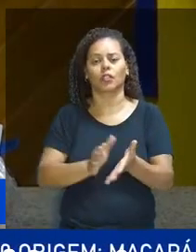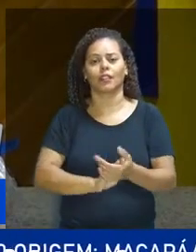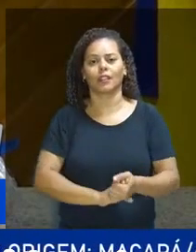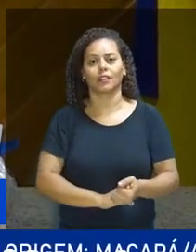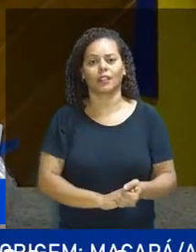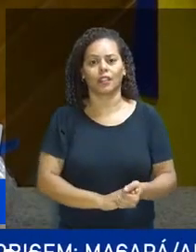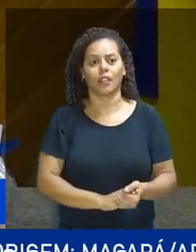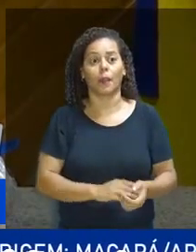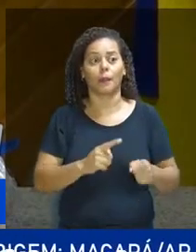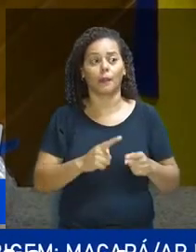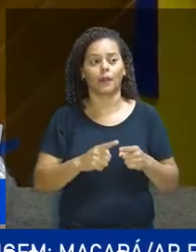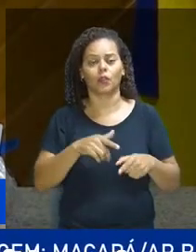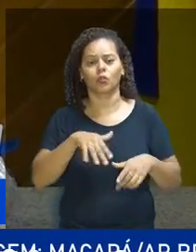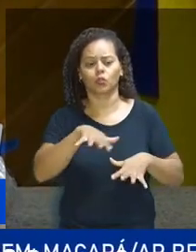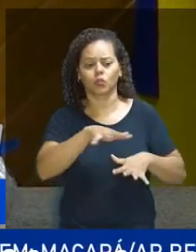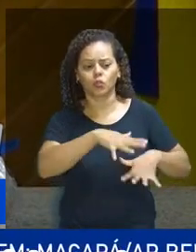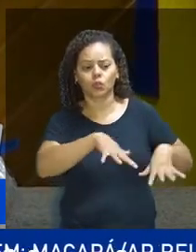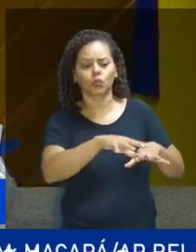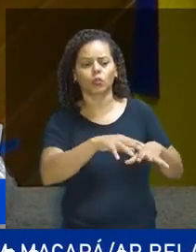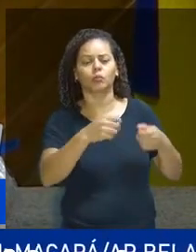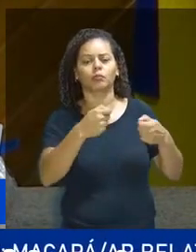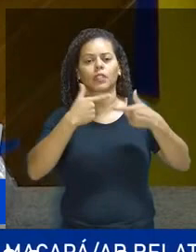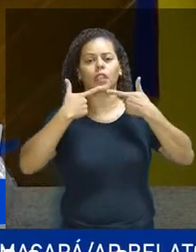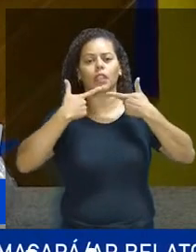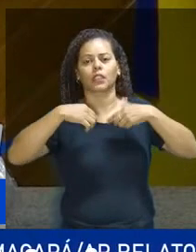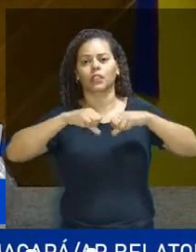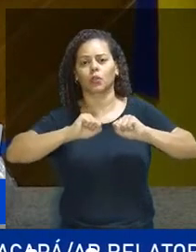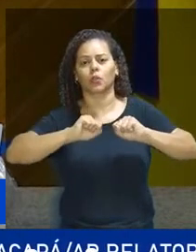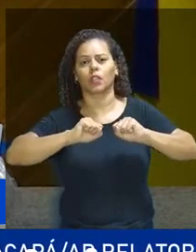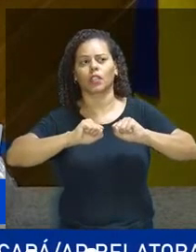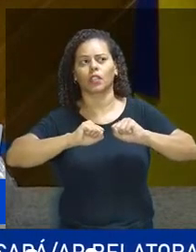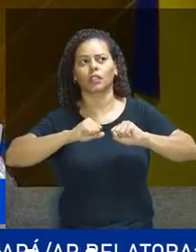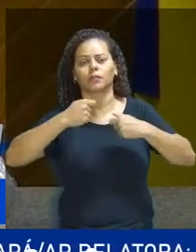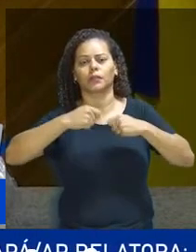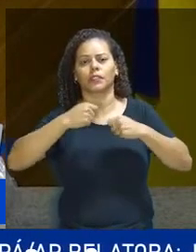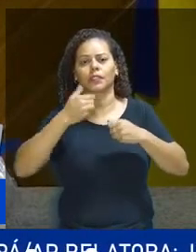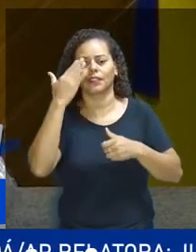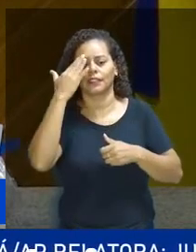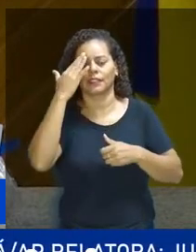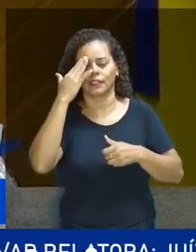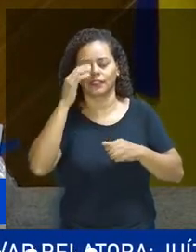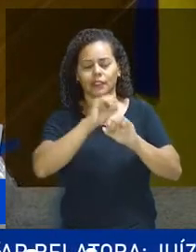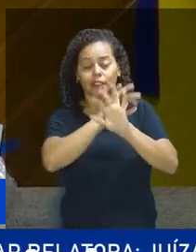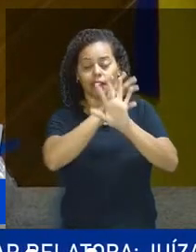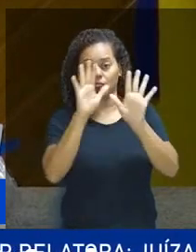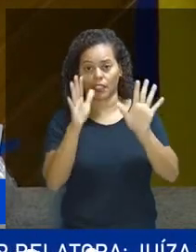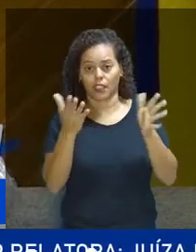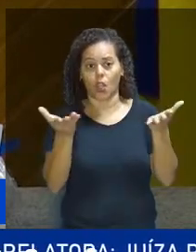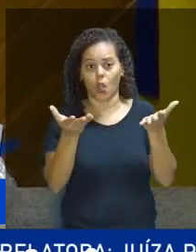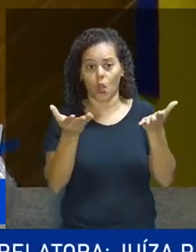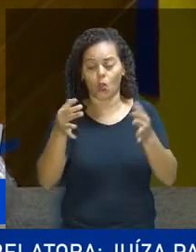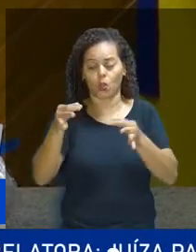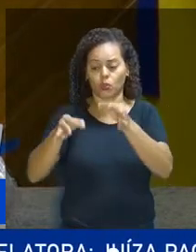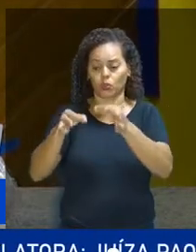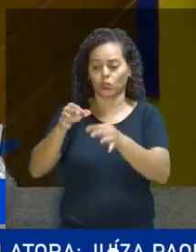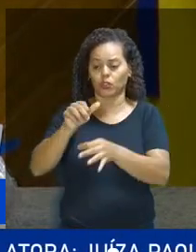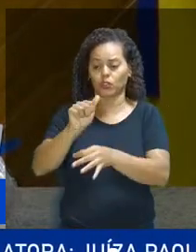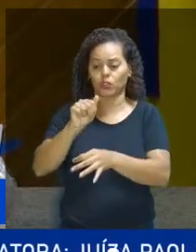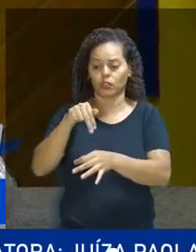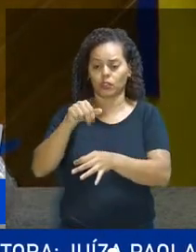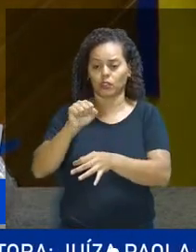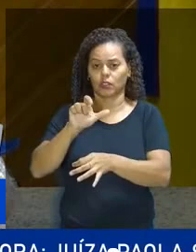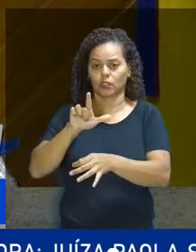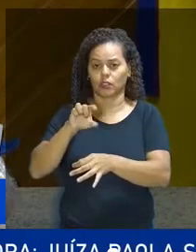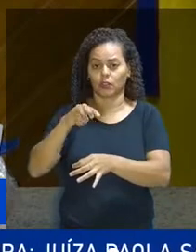numa linguagem que a população entenda. E nós temos alguns internautas nos acompanhando, e foi muito boa a intervenção do juiz Anselmo, porque, vejam,